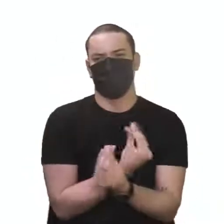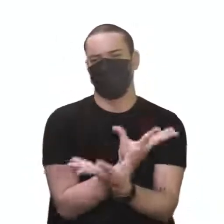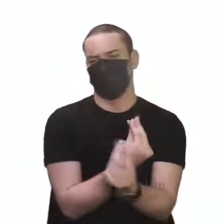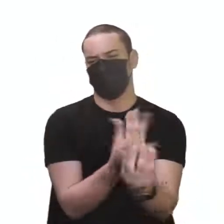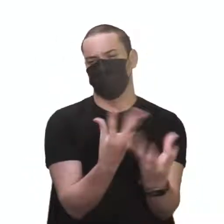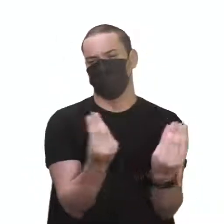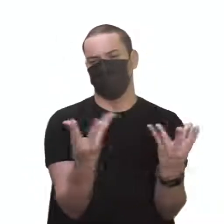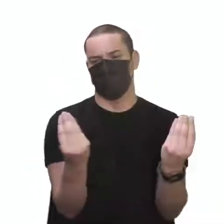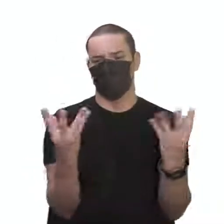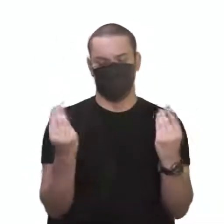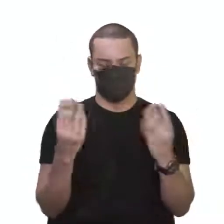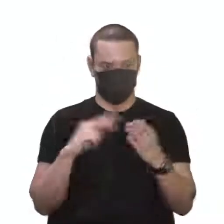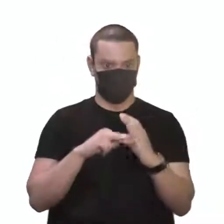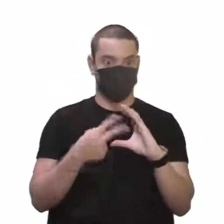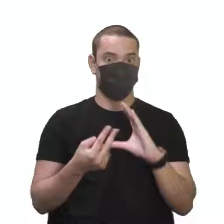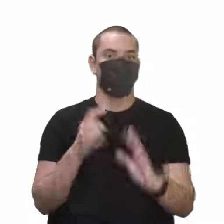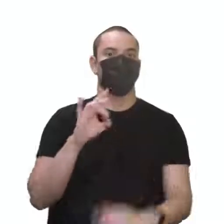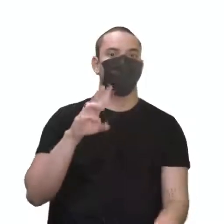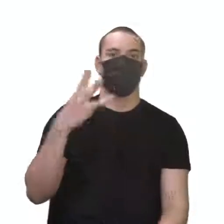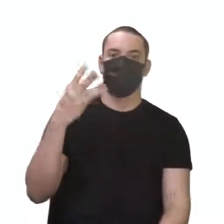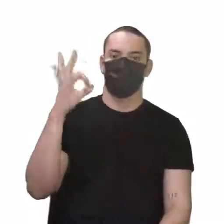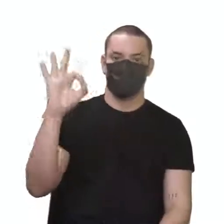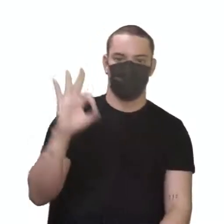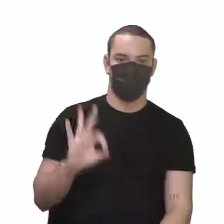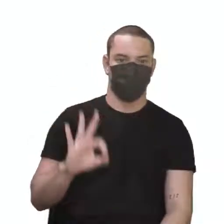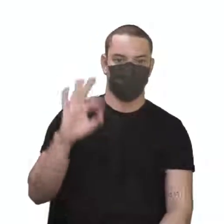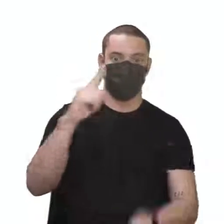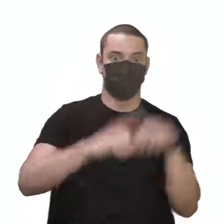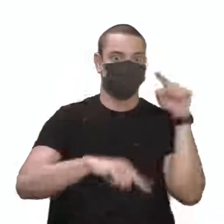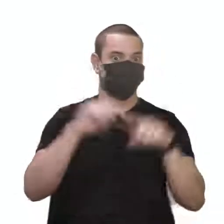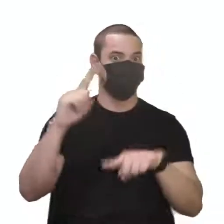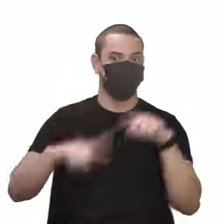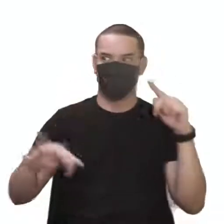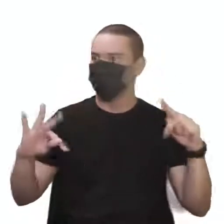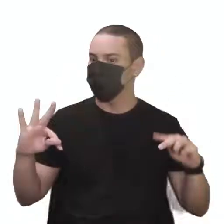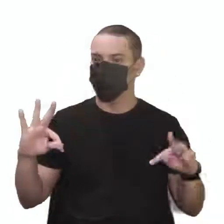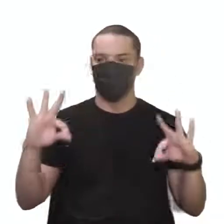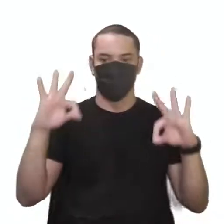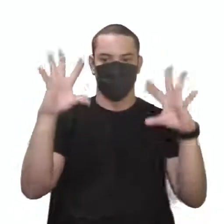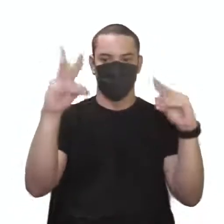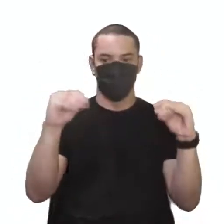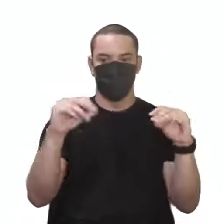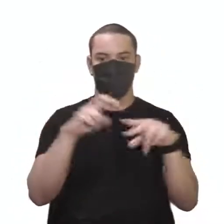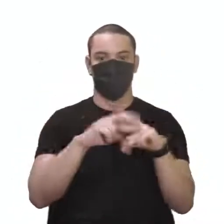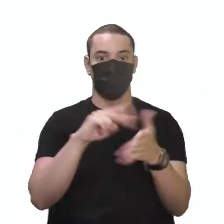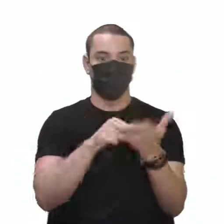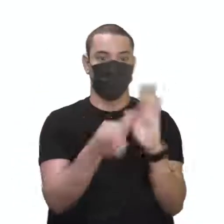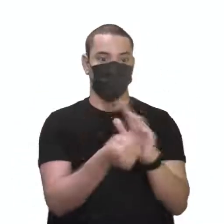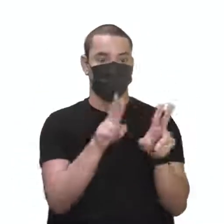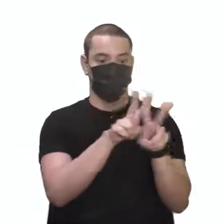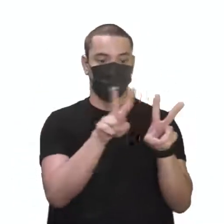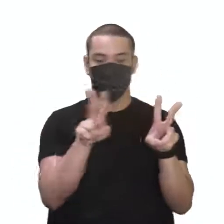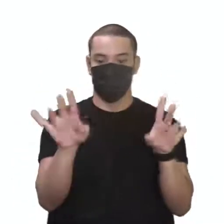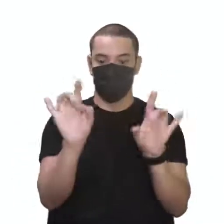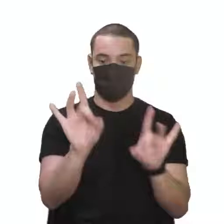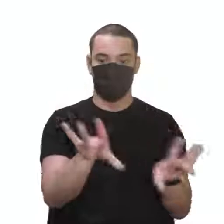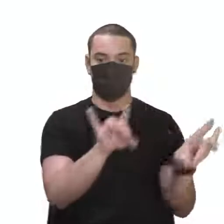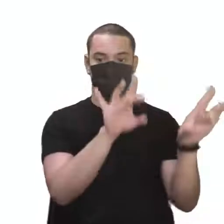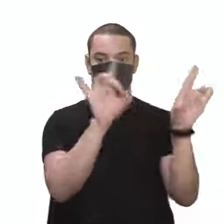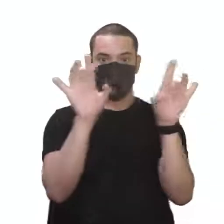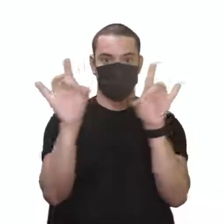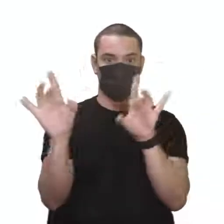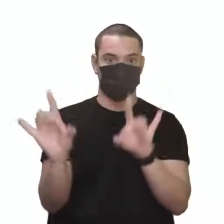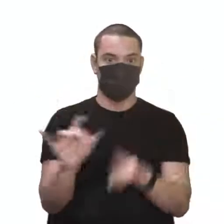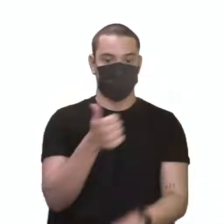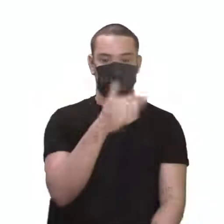gene, mesmo assim é apenas 3% que corresponde ao todo material genético. Os genes, portanto, são sequências especiais de centenas ou